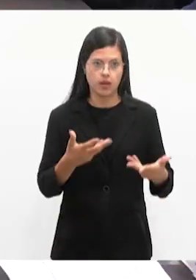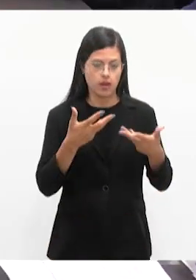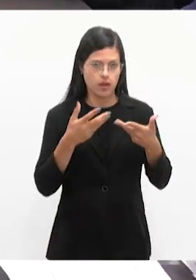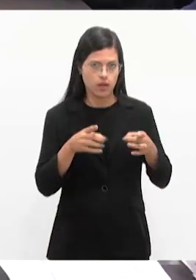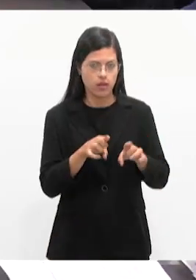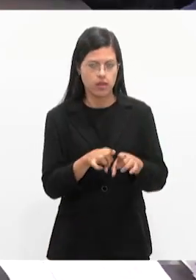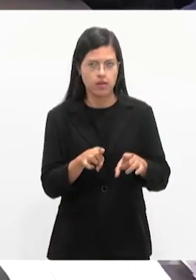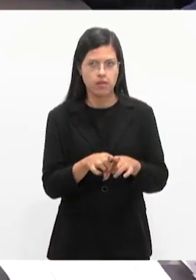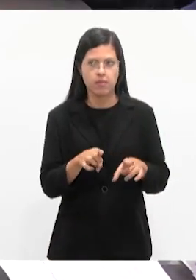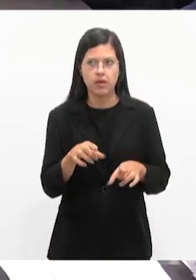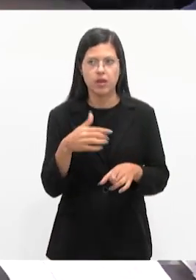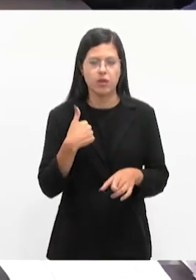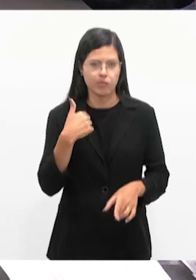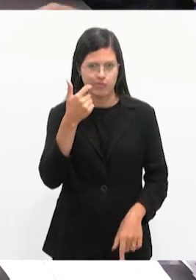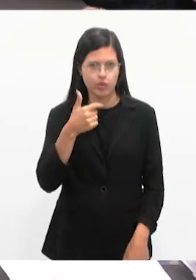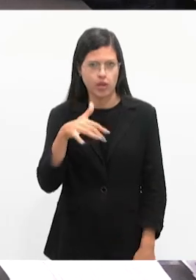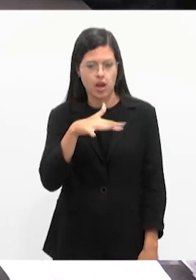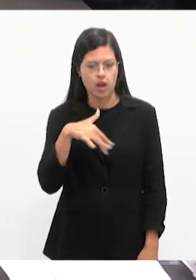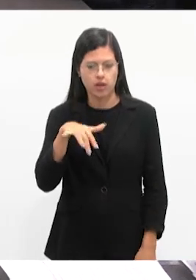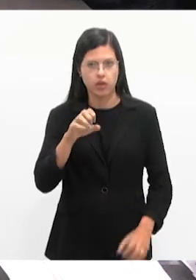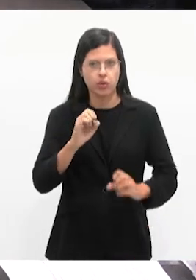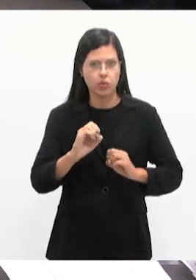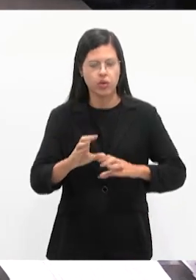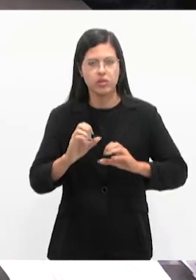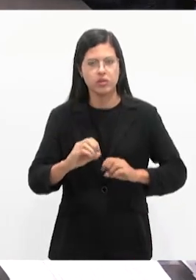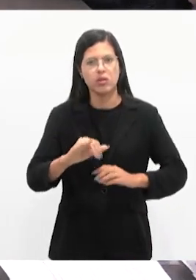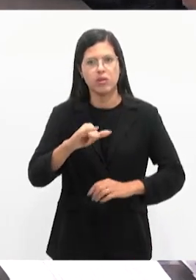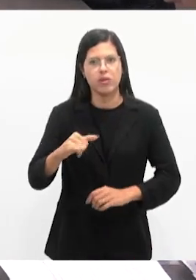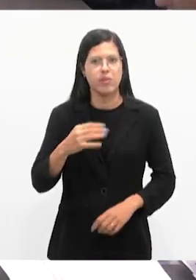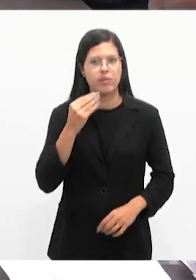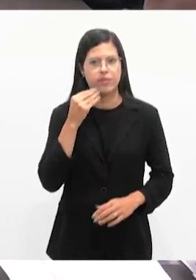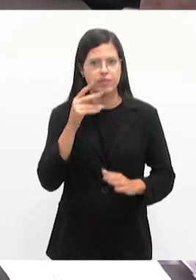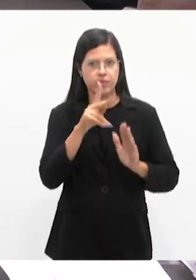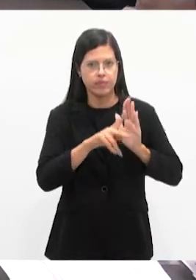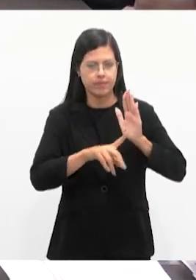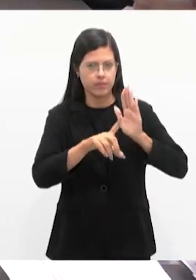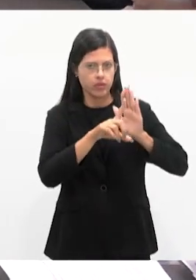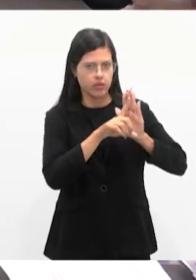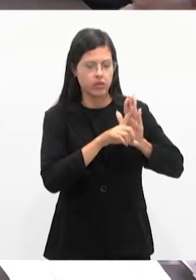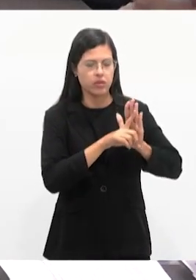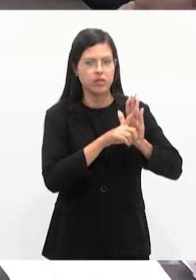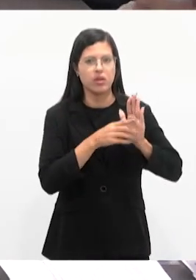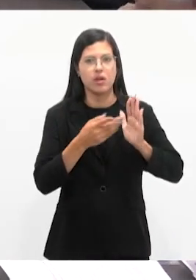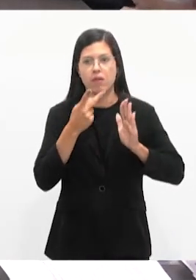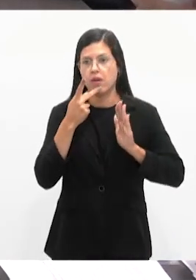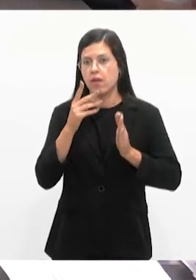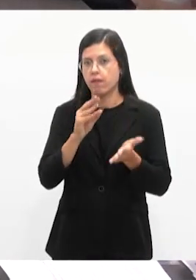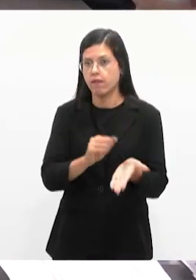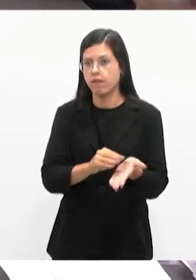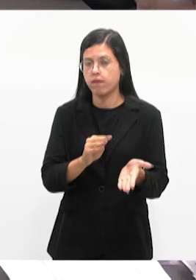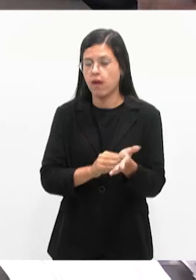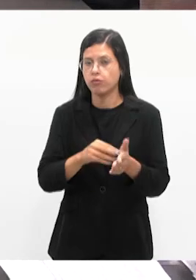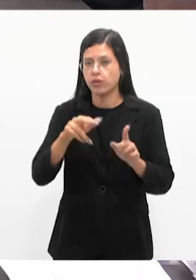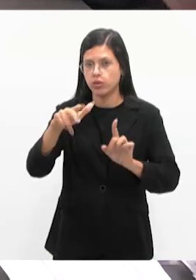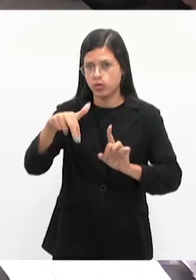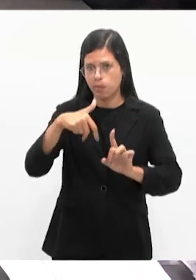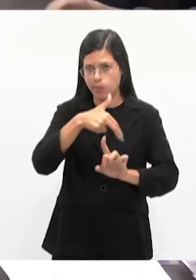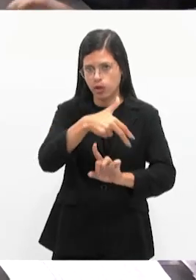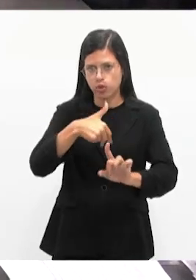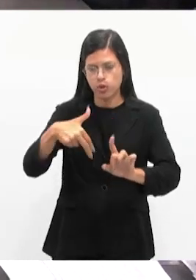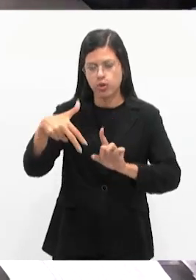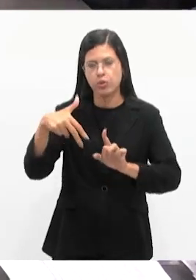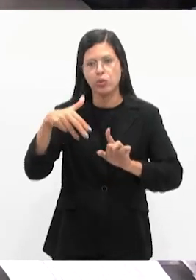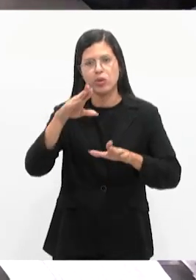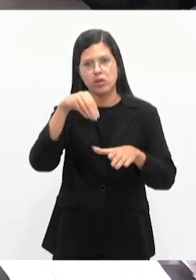que, como eu sou da área da educação, e aproveitando, né, o projeto em pauta, falar da falta de mediadores e mediadoras nas escolas